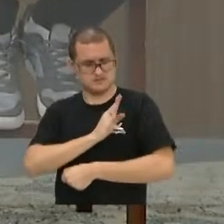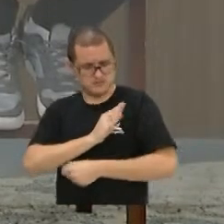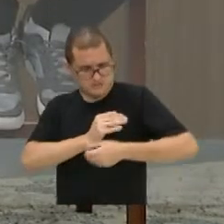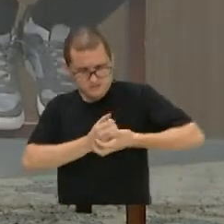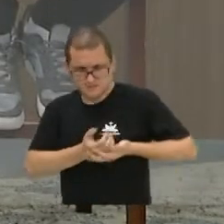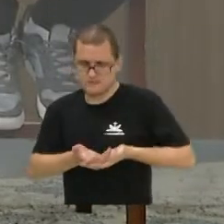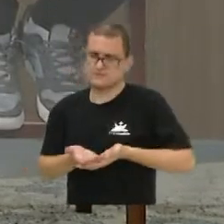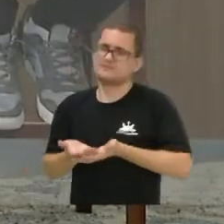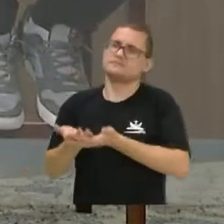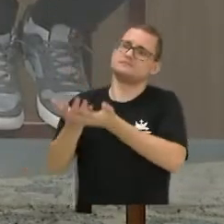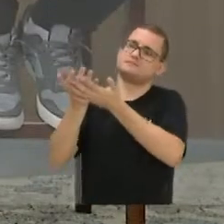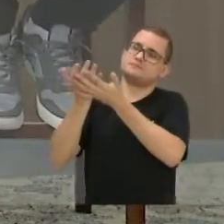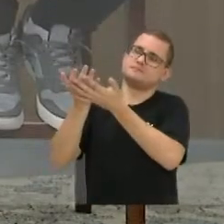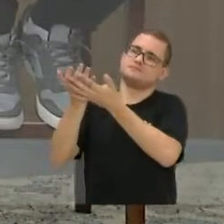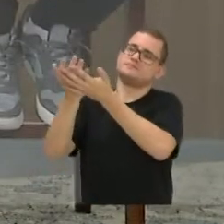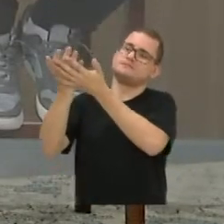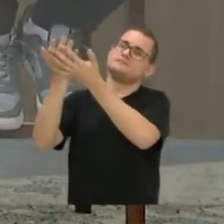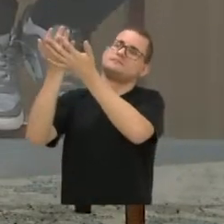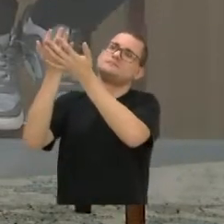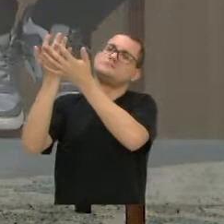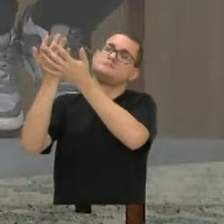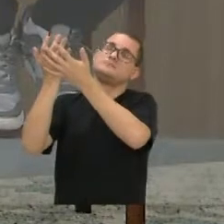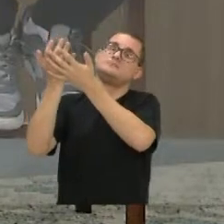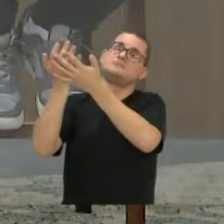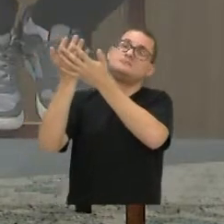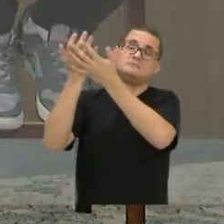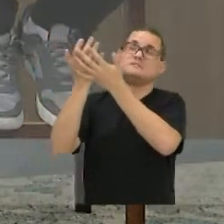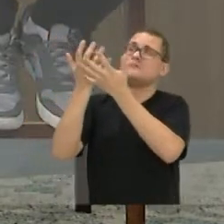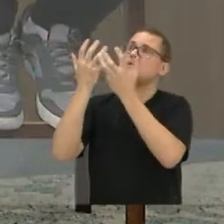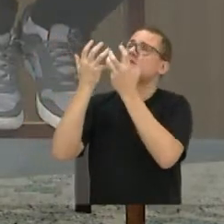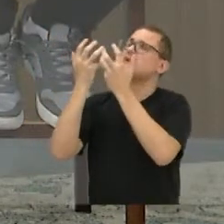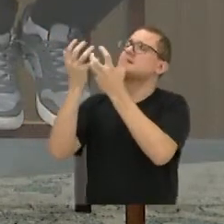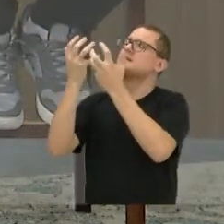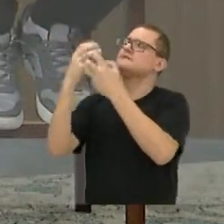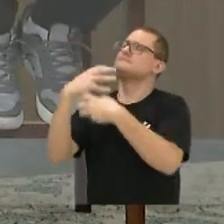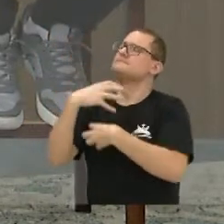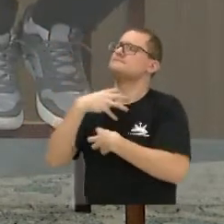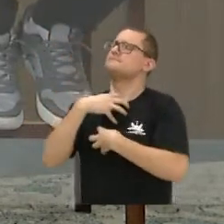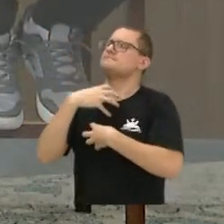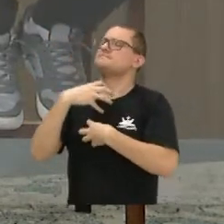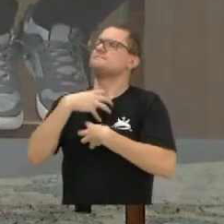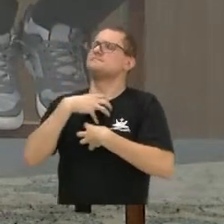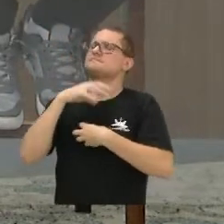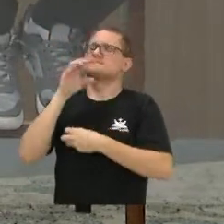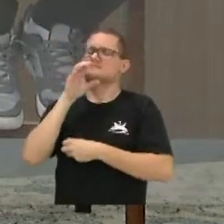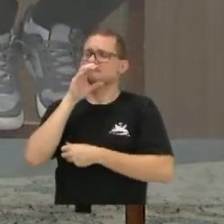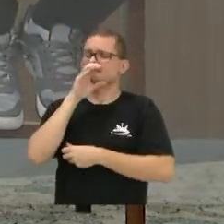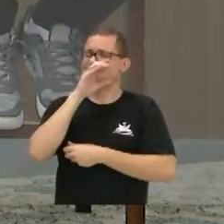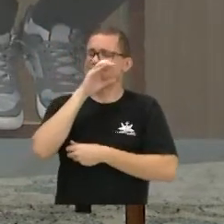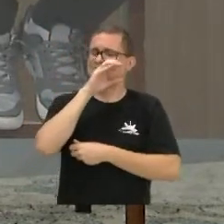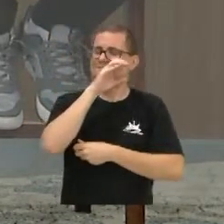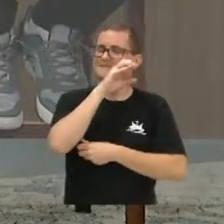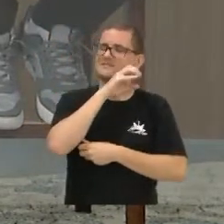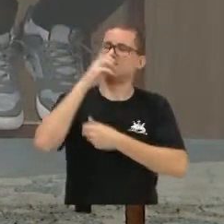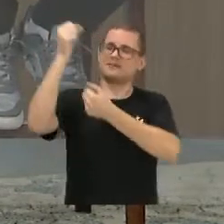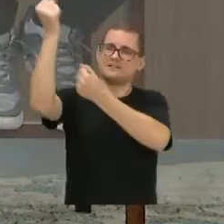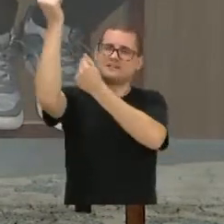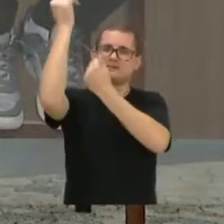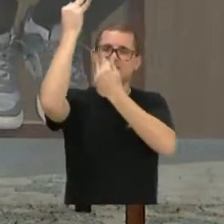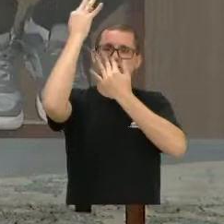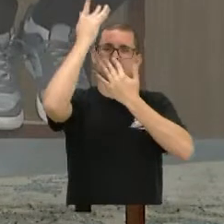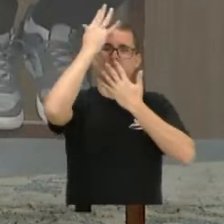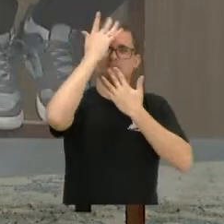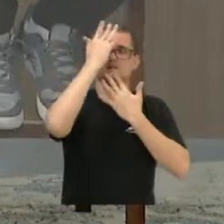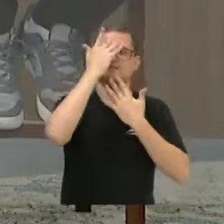o meu coração o meu quebrou sentir o calor